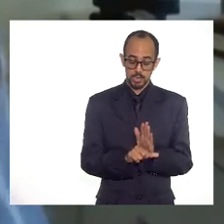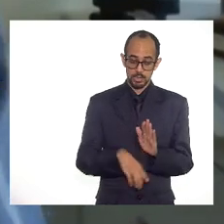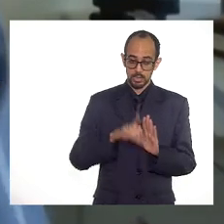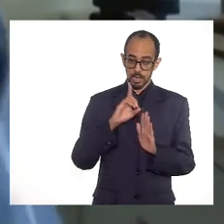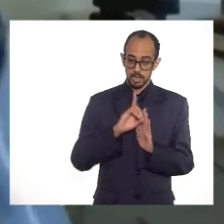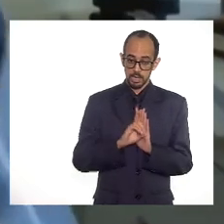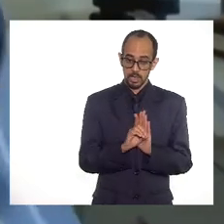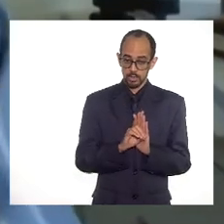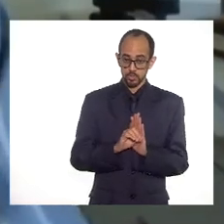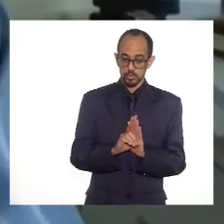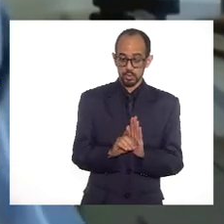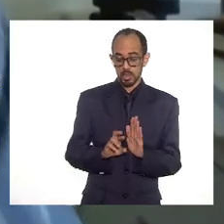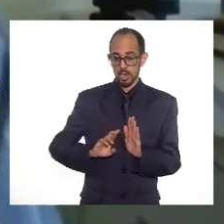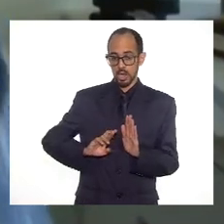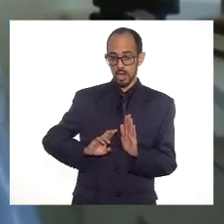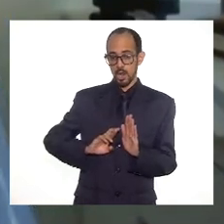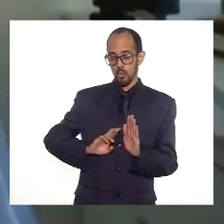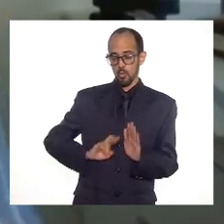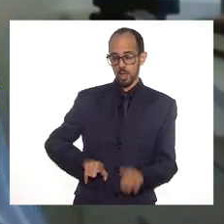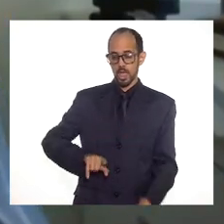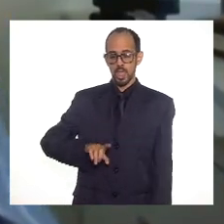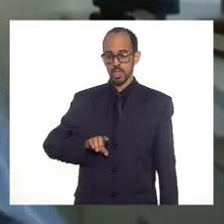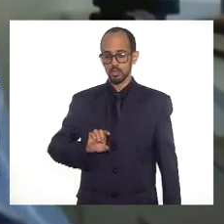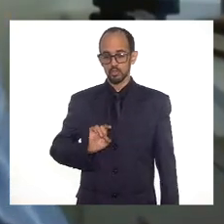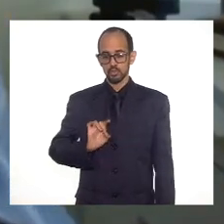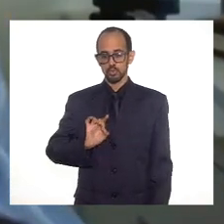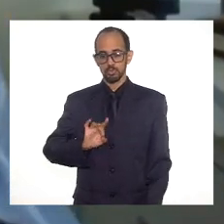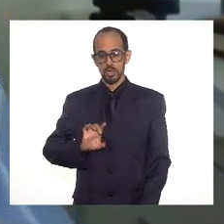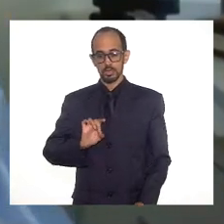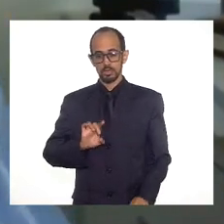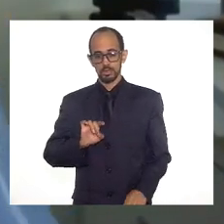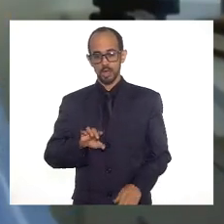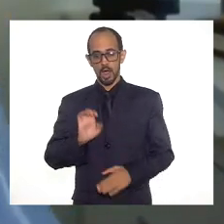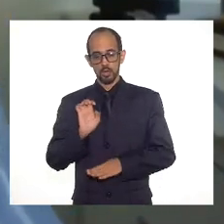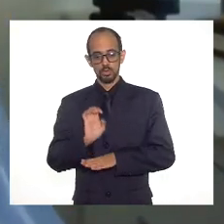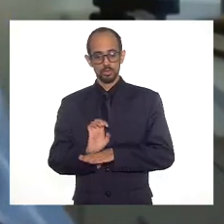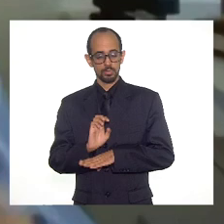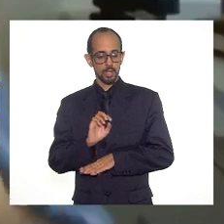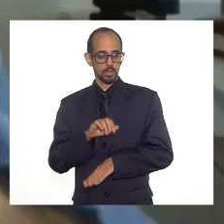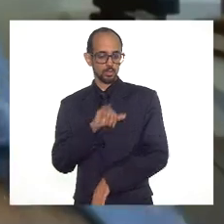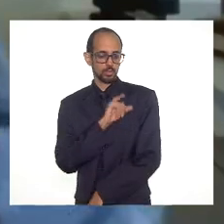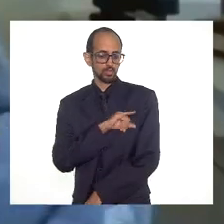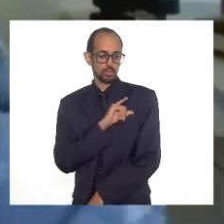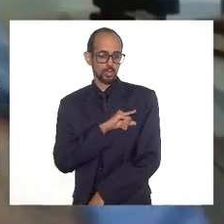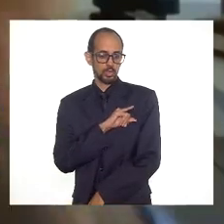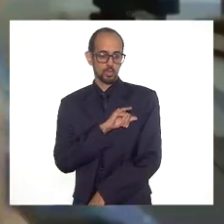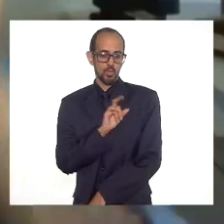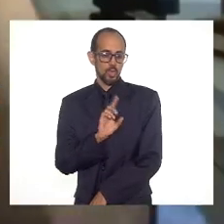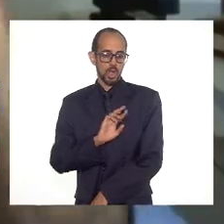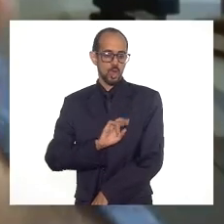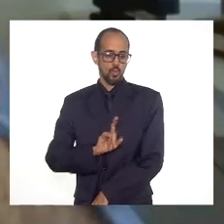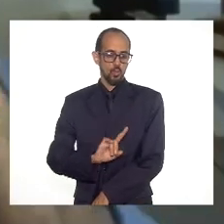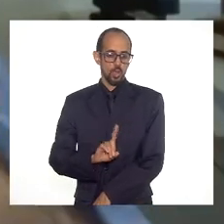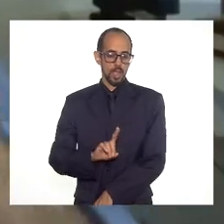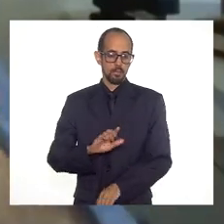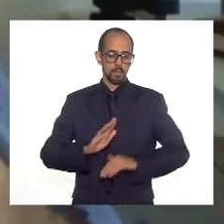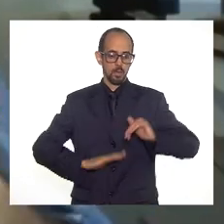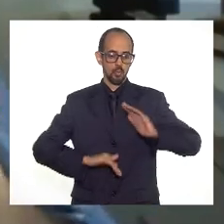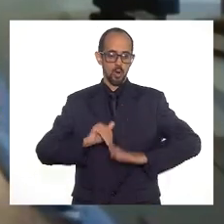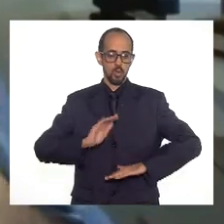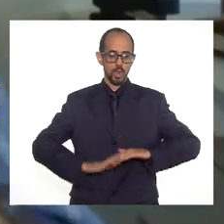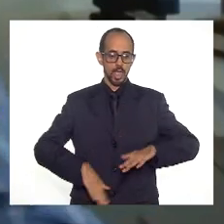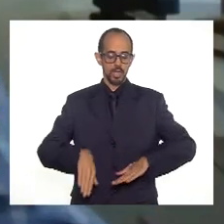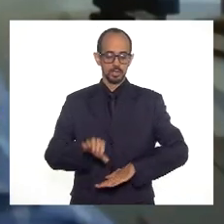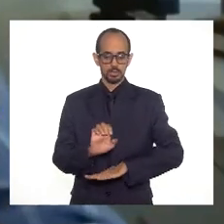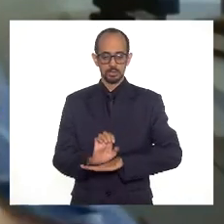são exclusivos do Estado do Rio de Janeiro. São para qualquer unidade da